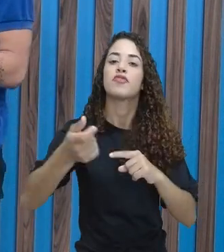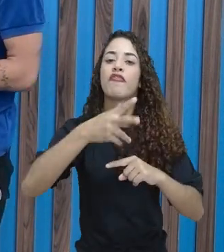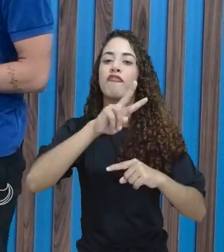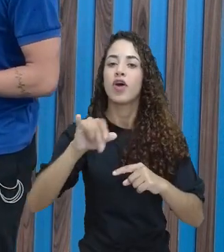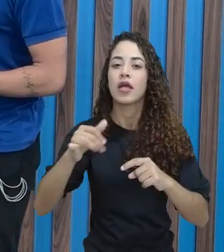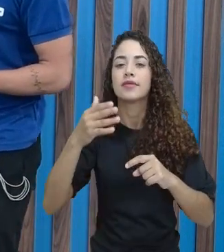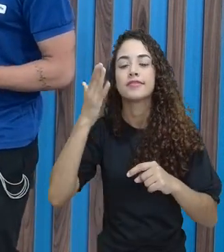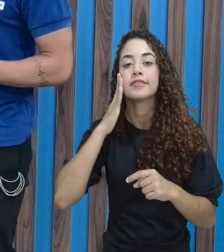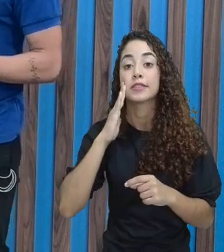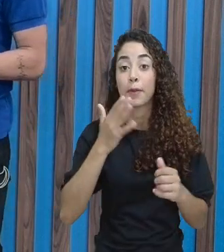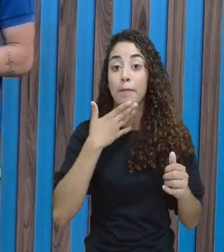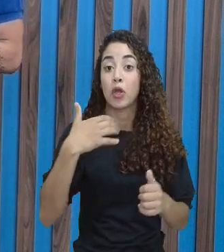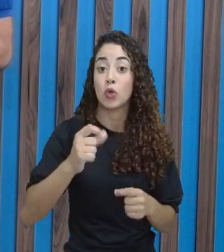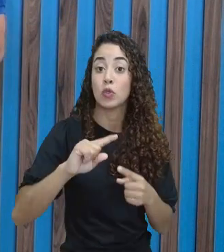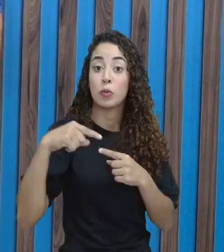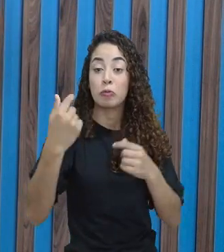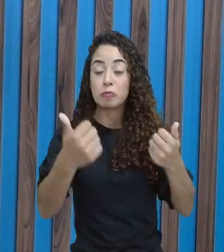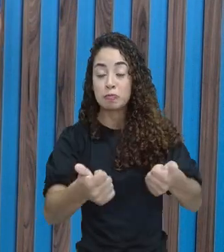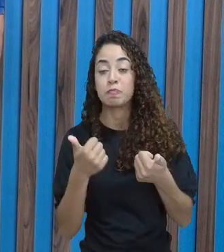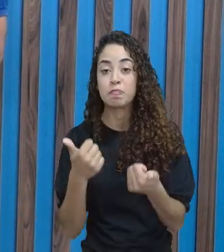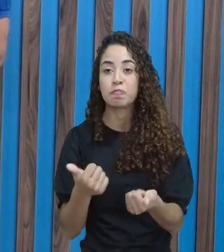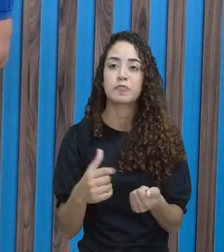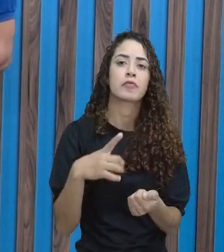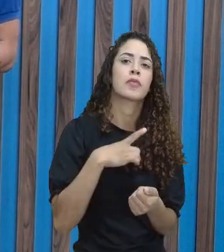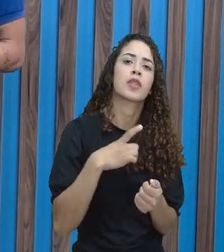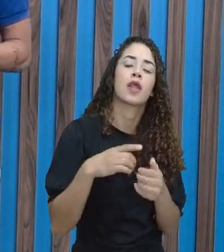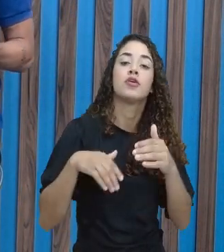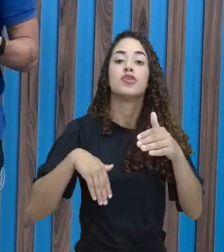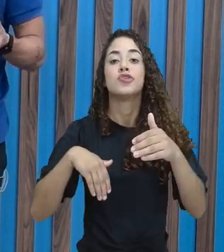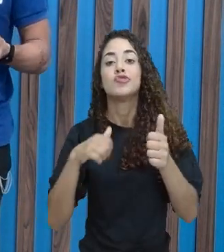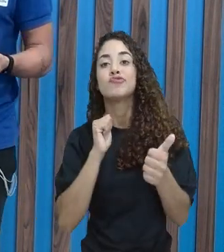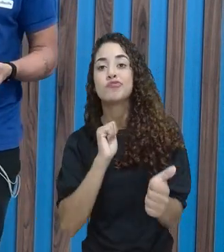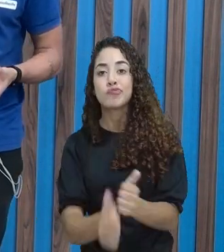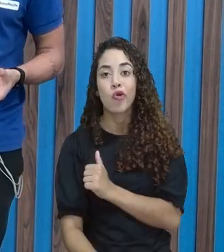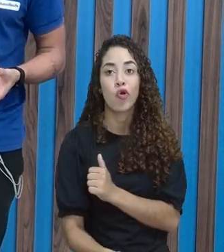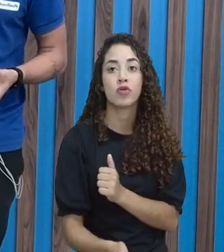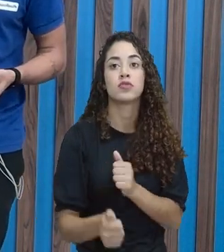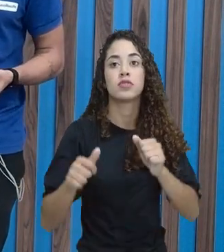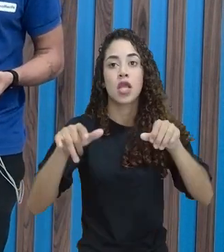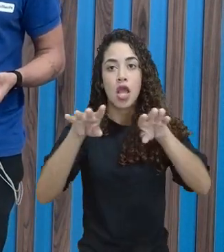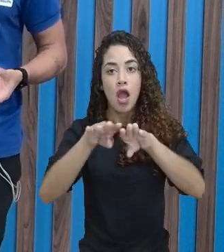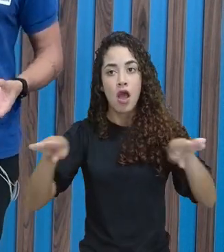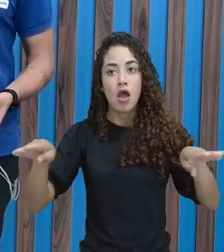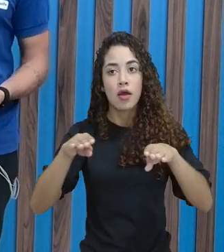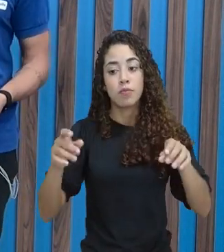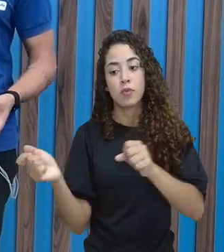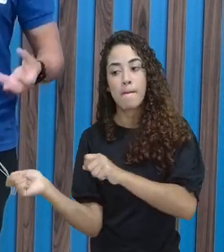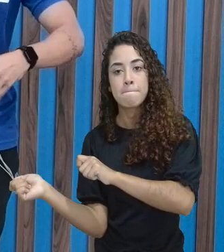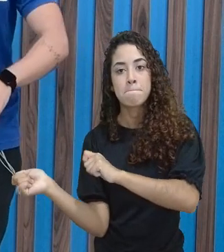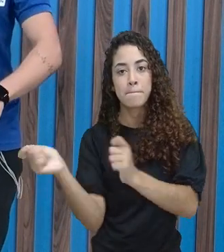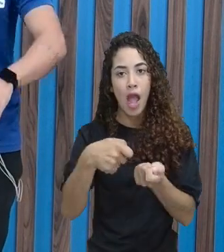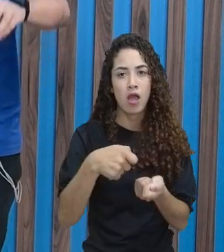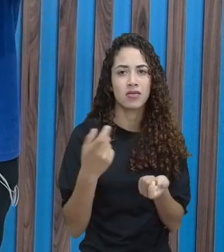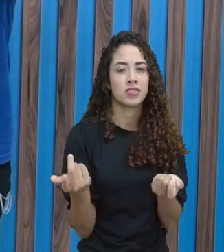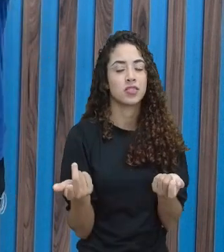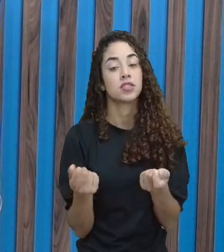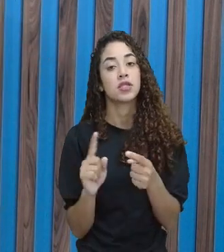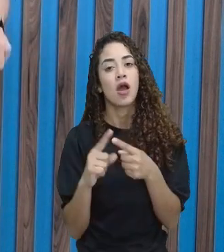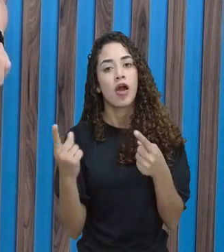outras, depois. Temos os esportes de campo e taco, né? Aí você pode dizer, professor,